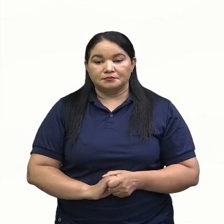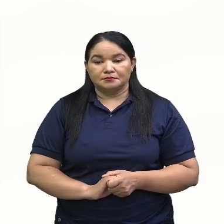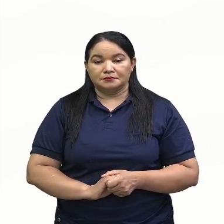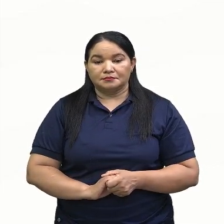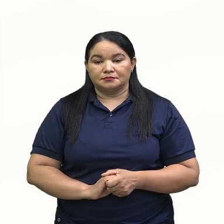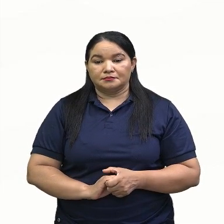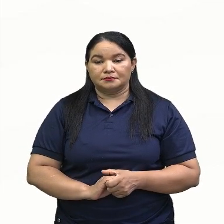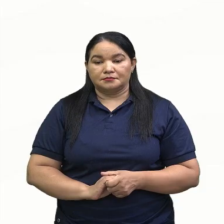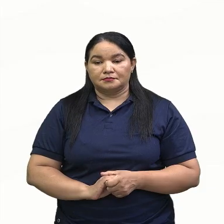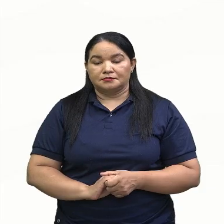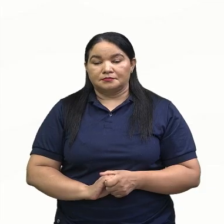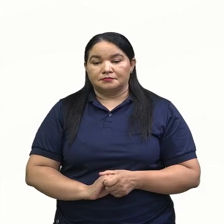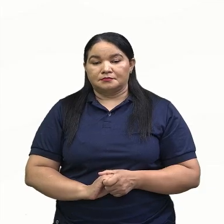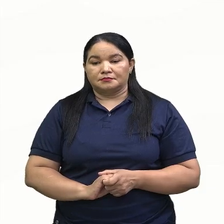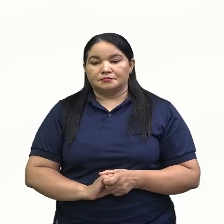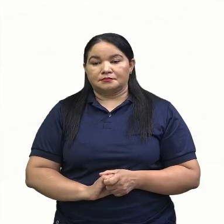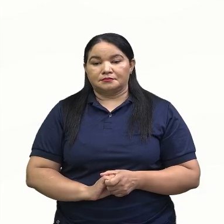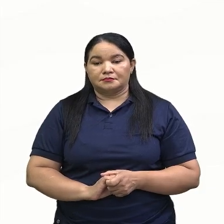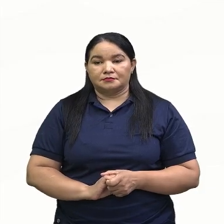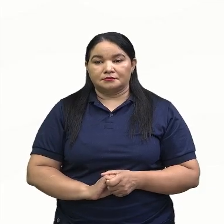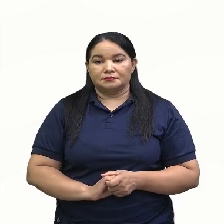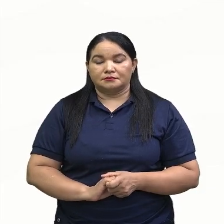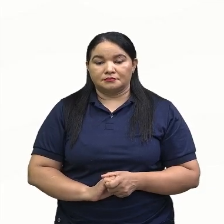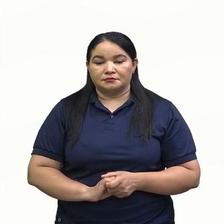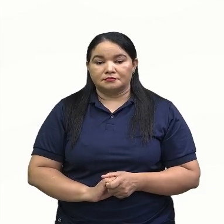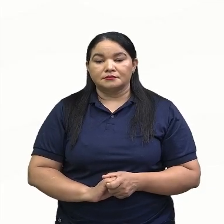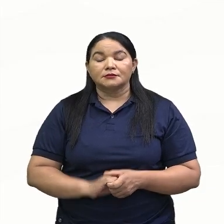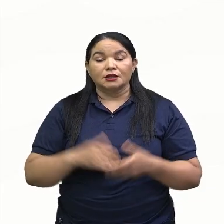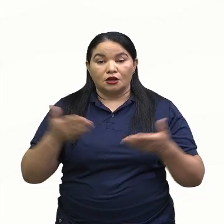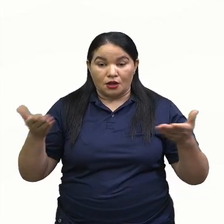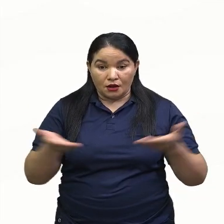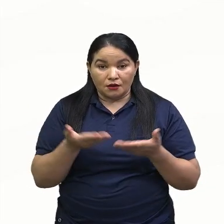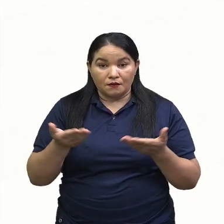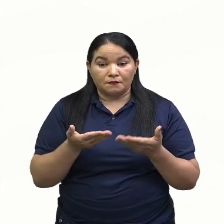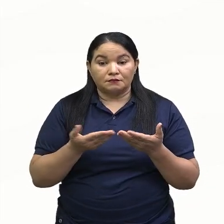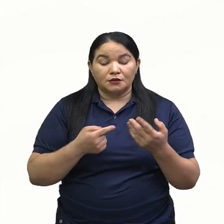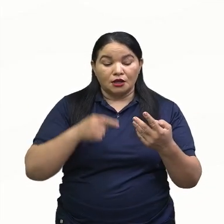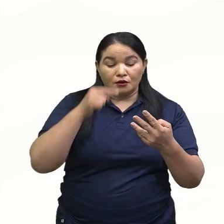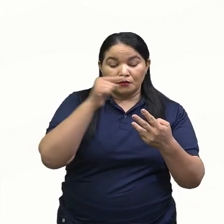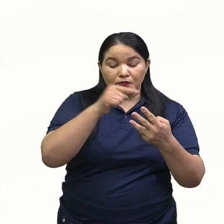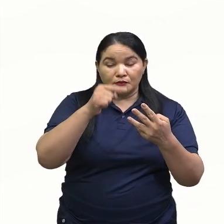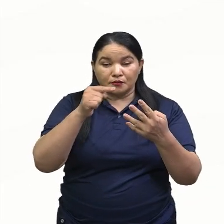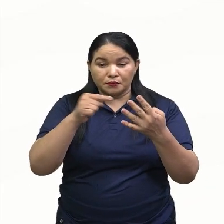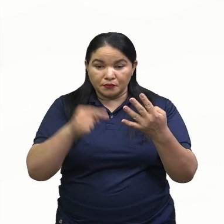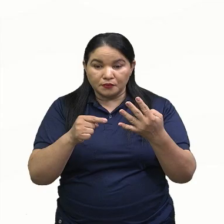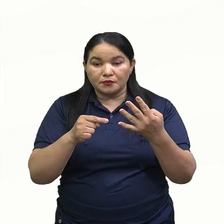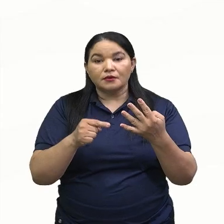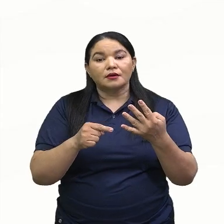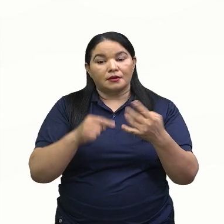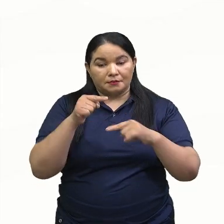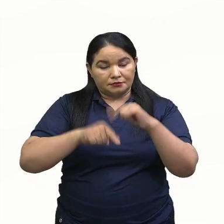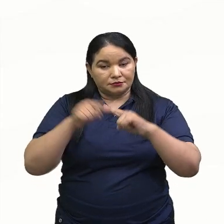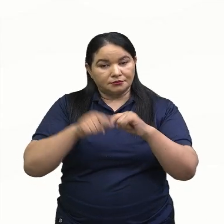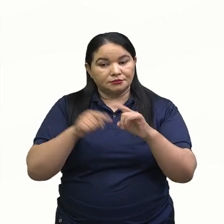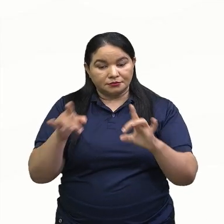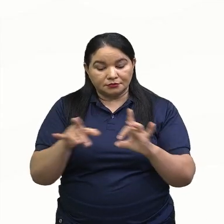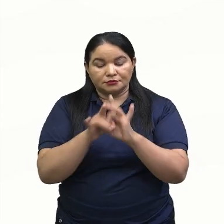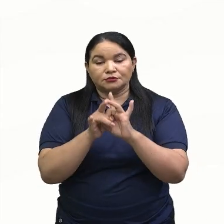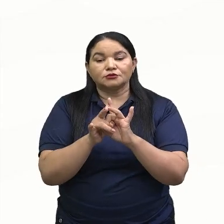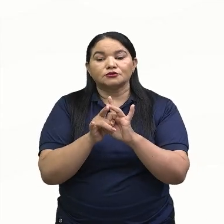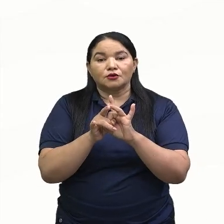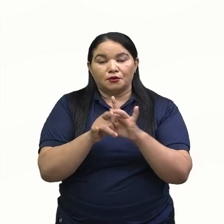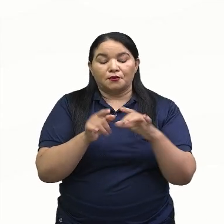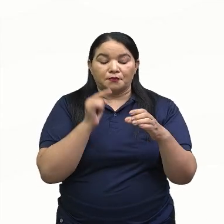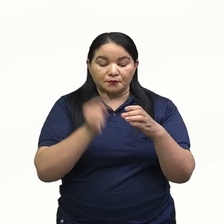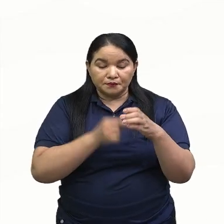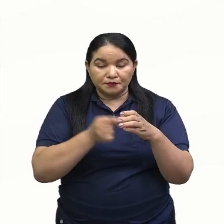do interruptor. Então, neste caso, a gente está trabalhando aí com uma ideia de geradores.